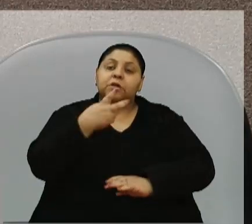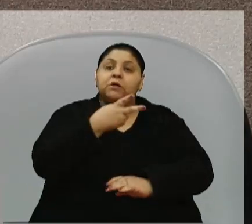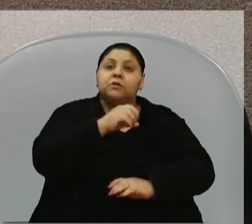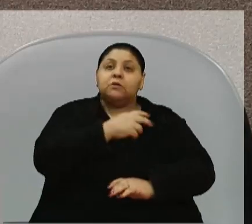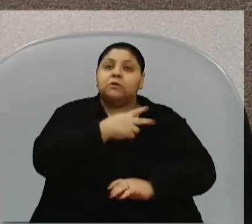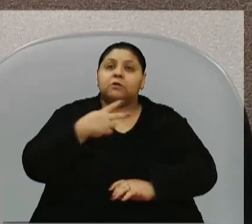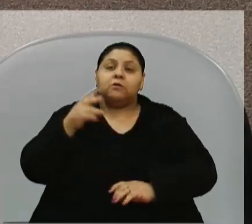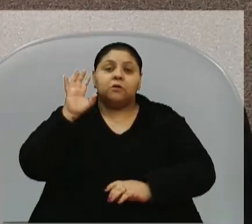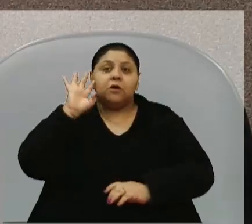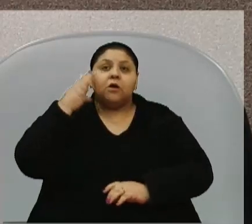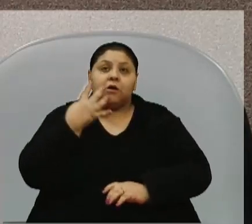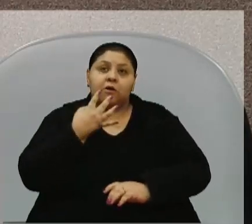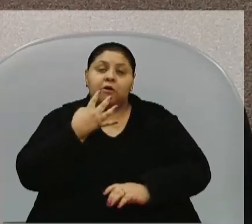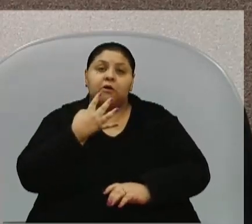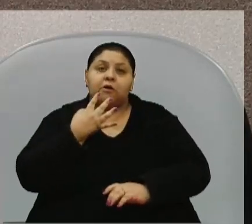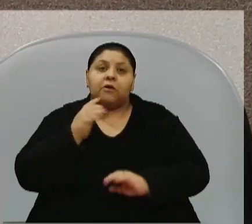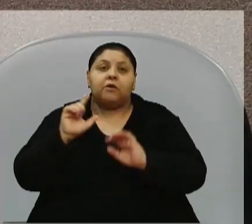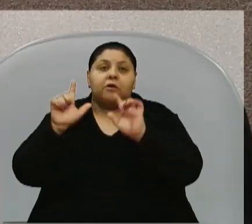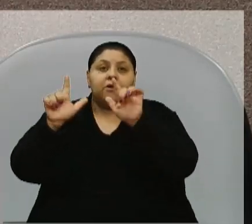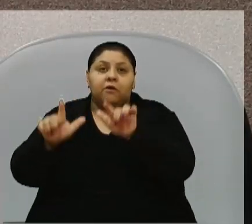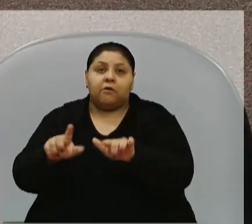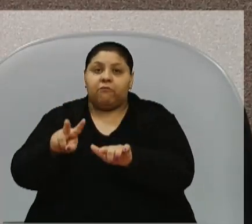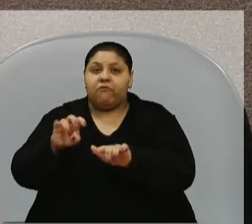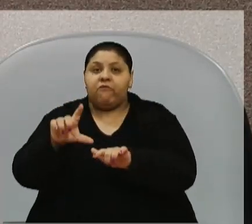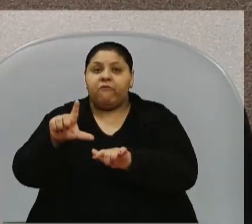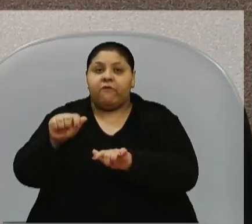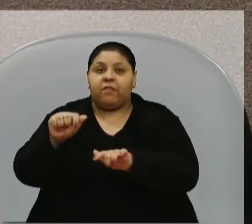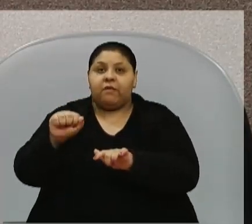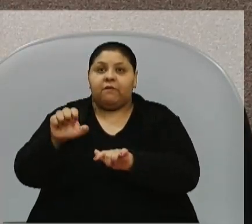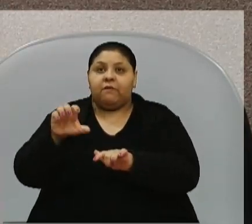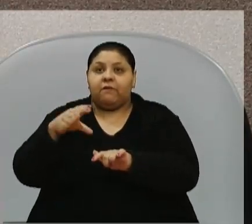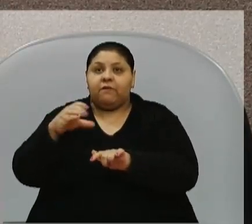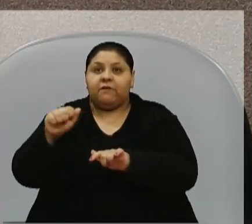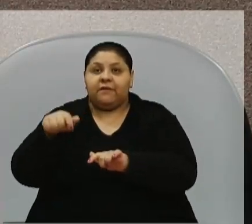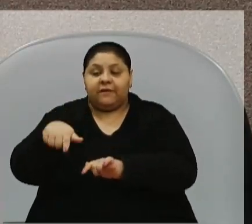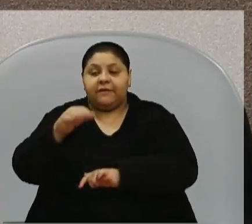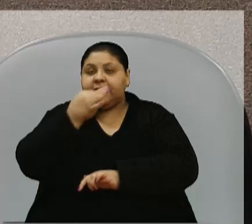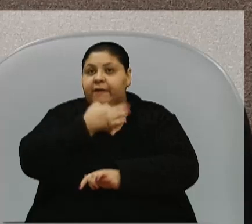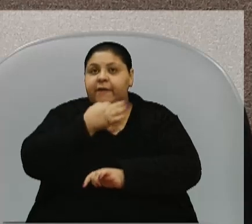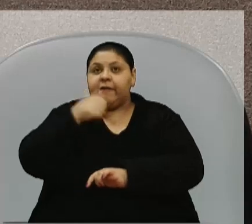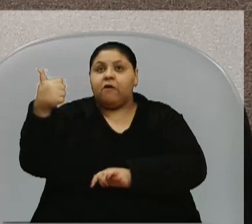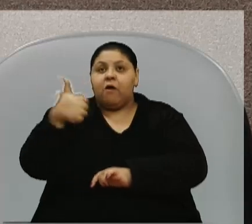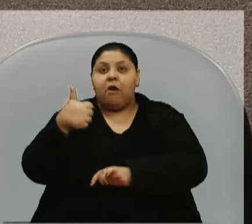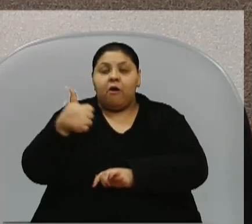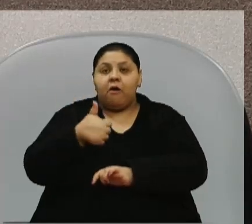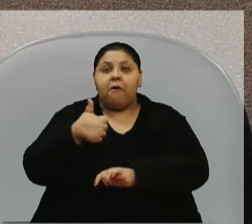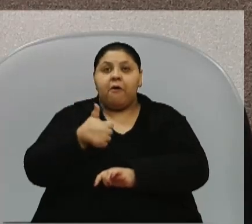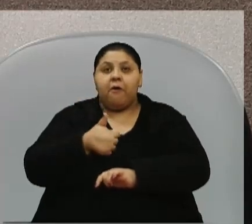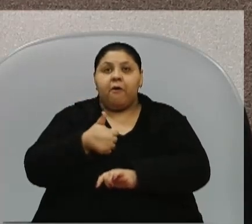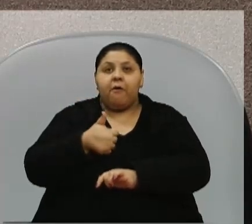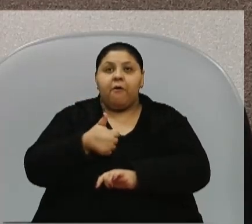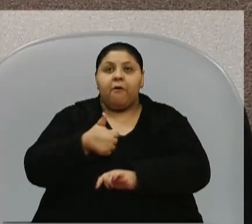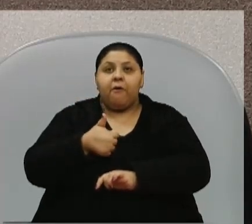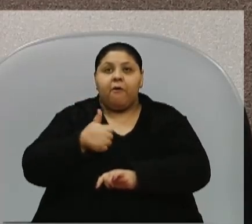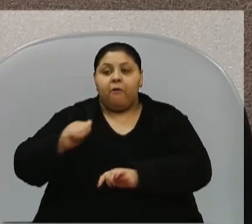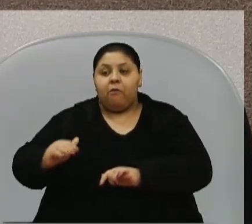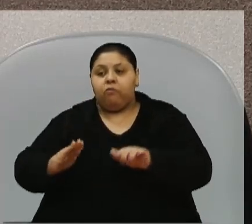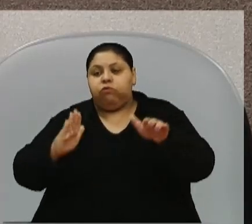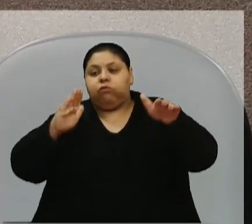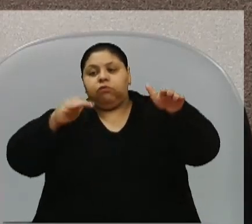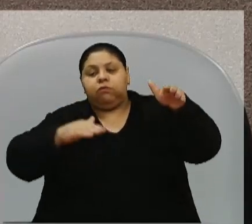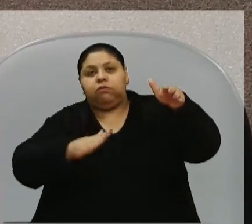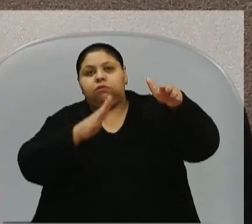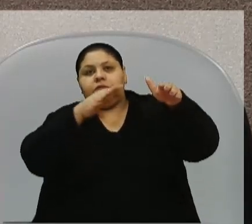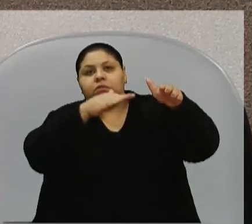2022, ocorreu na localidade de Vila Seca, Caxias do Sul, foi a primeira edição do Circuito Trilhas e